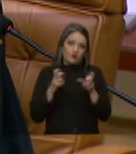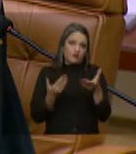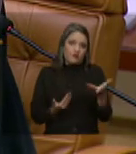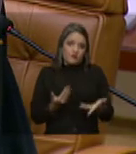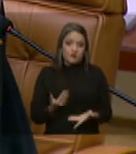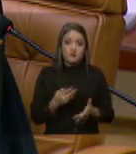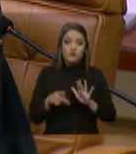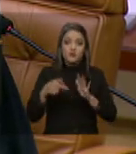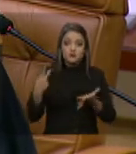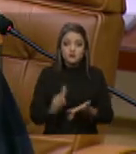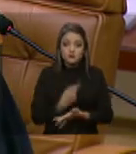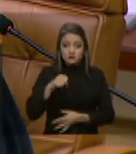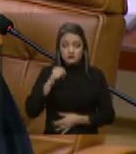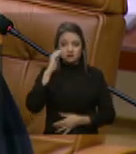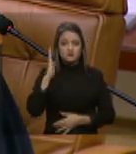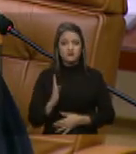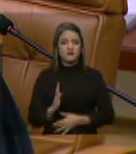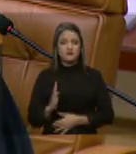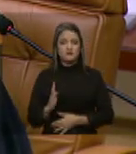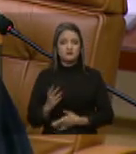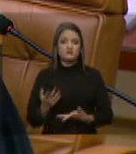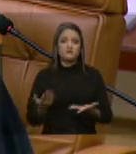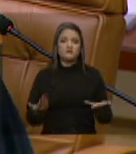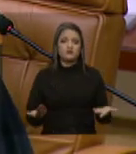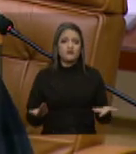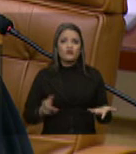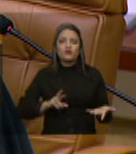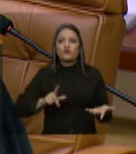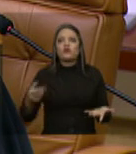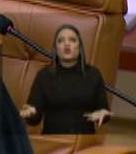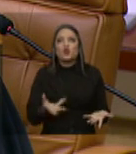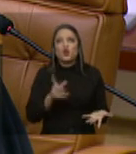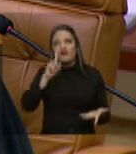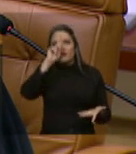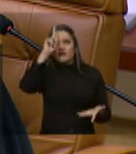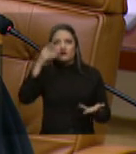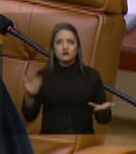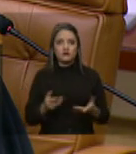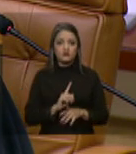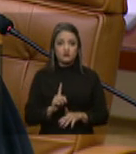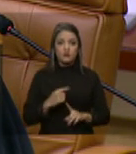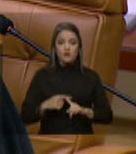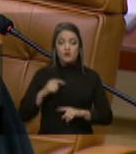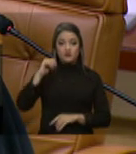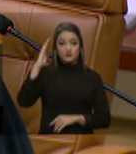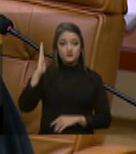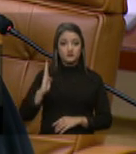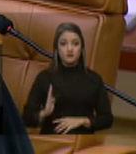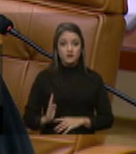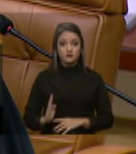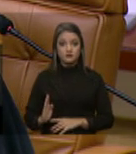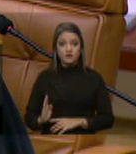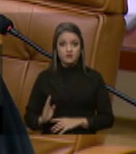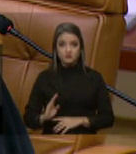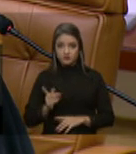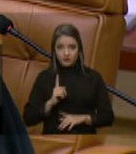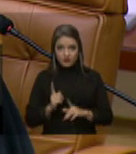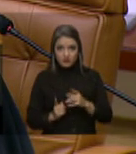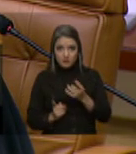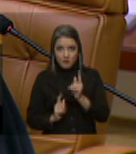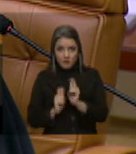Brasil não é grande novidade porque o Brasil não produz cocaína